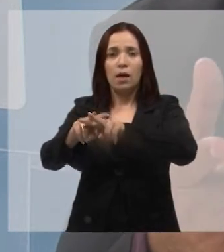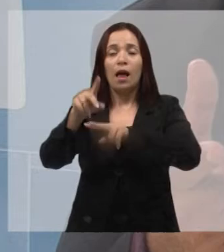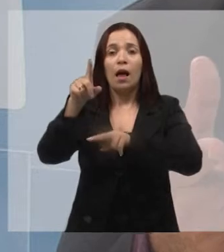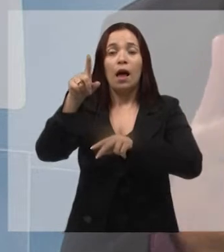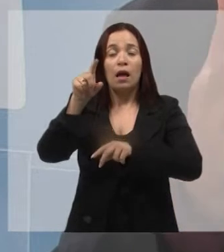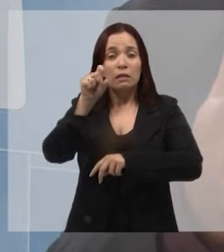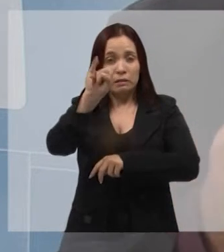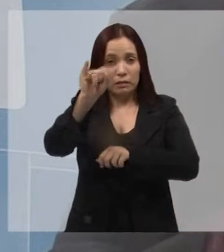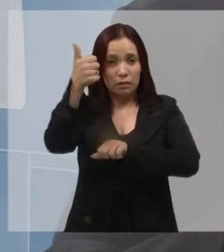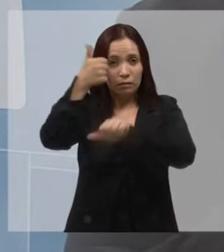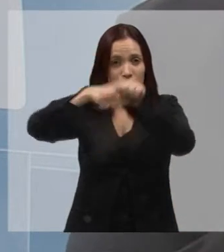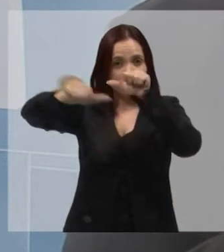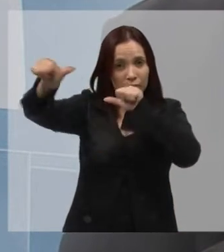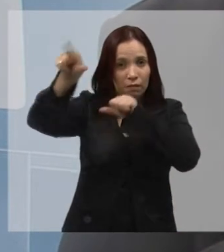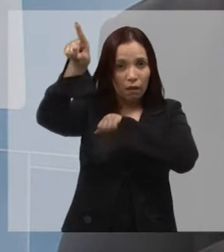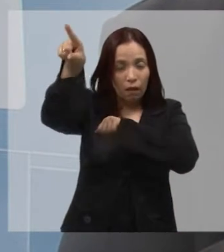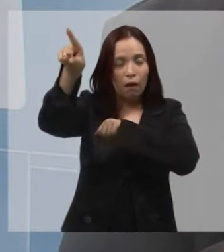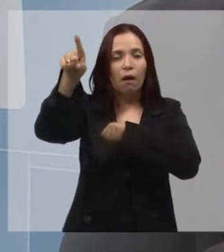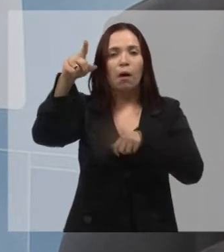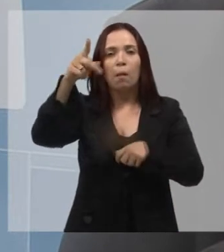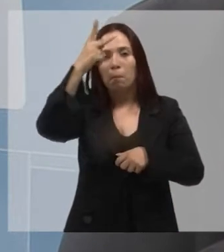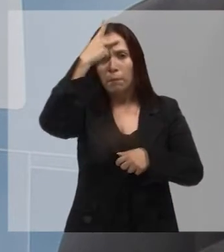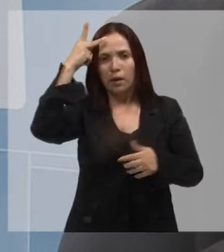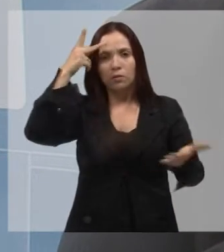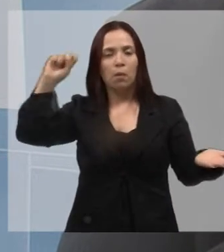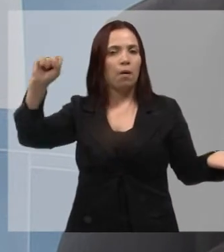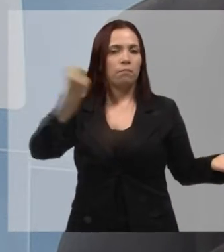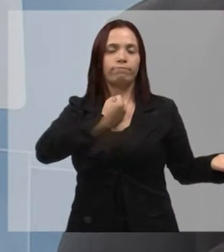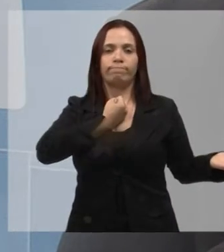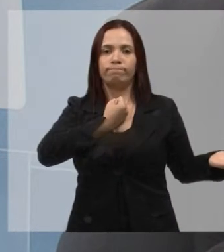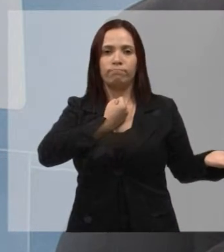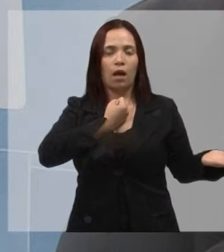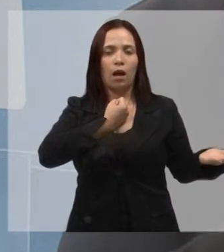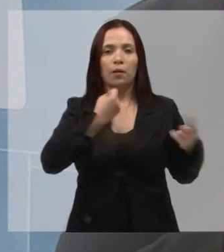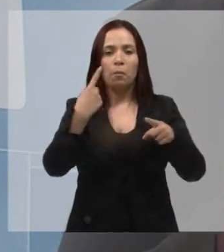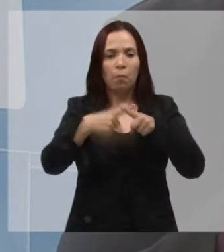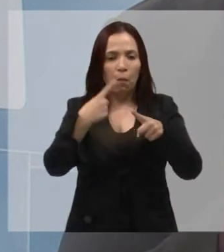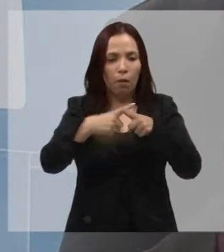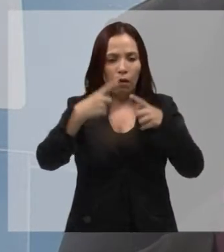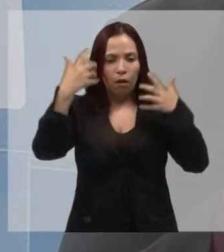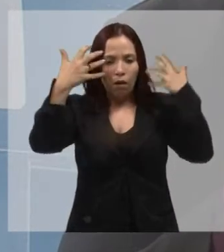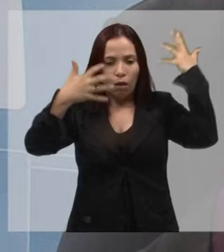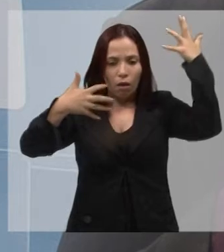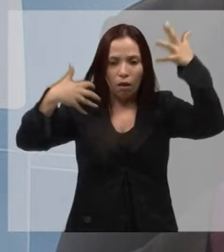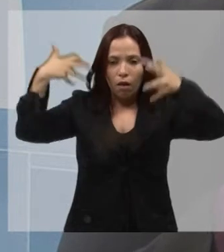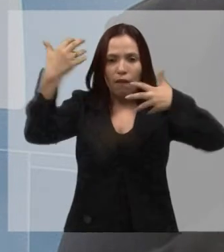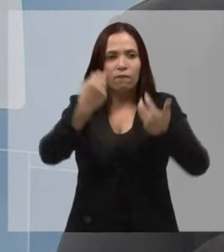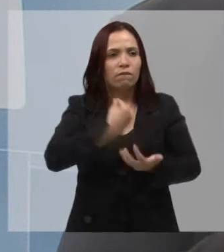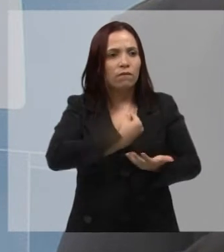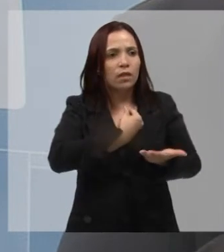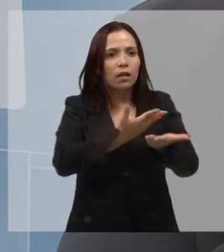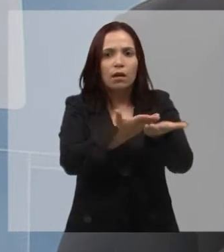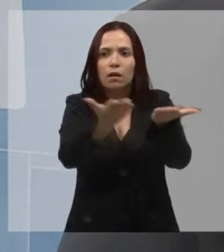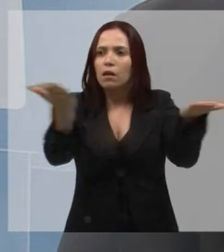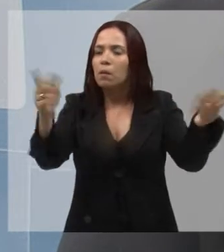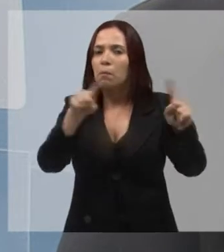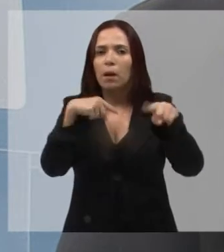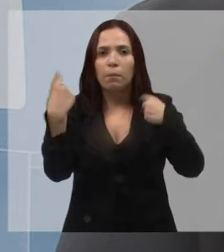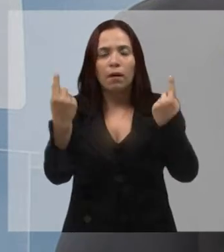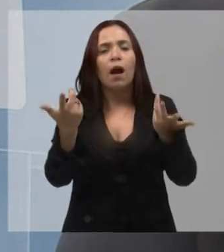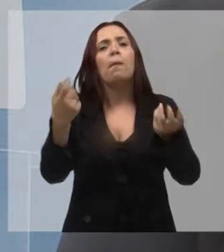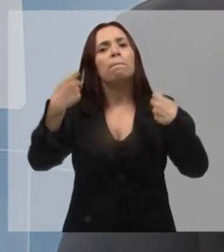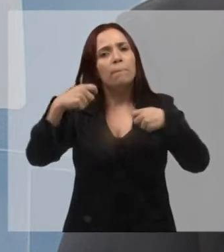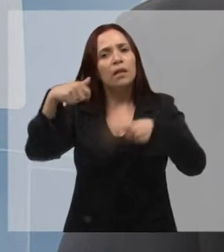respeito à vida é maior do que o nosso. Você está entendendo? É essa visão é que a gente tem que